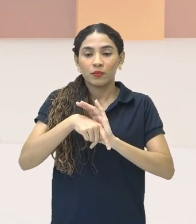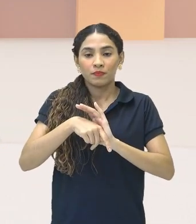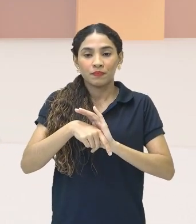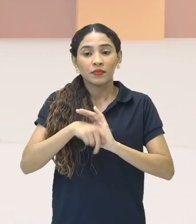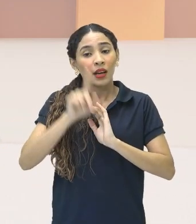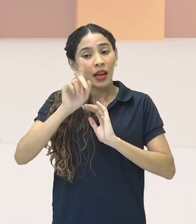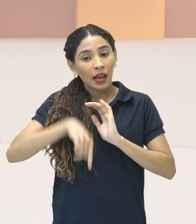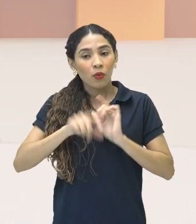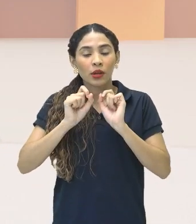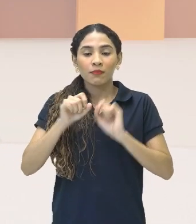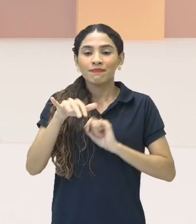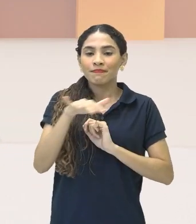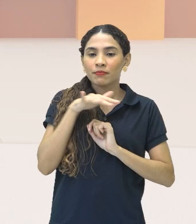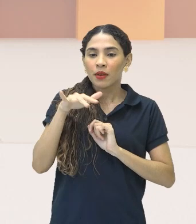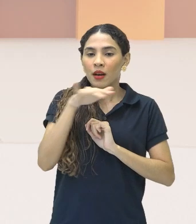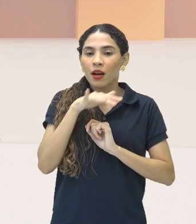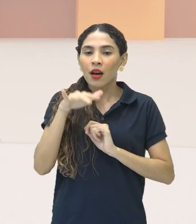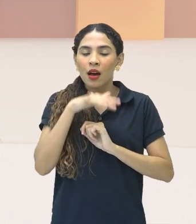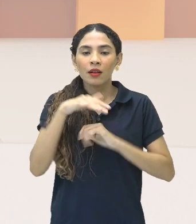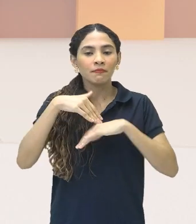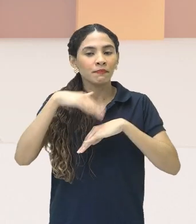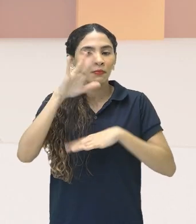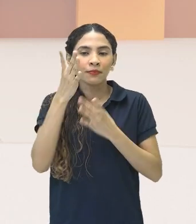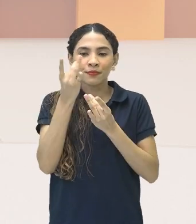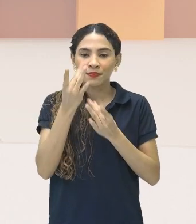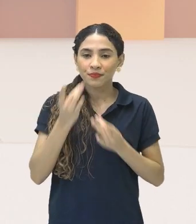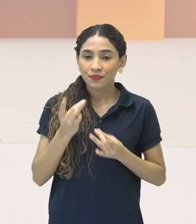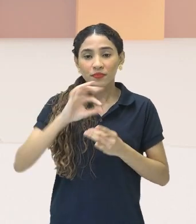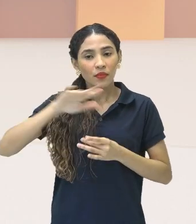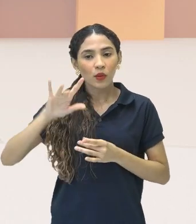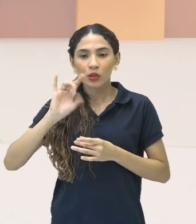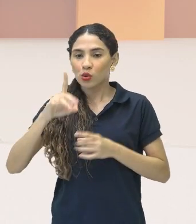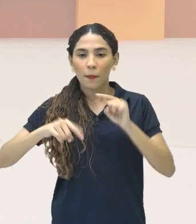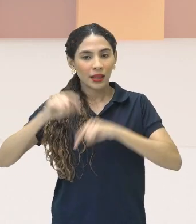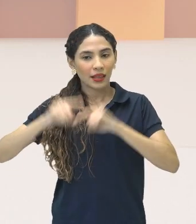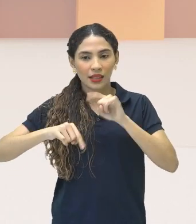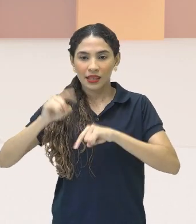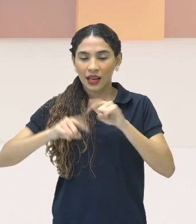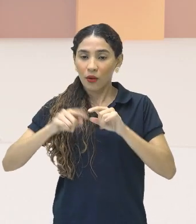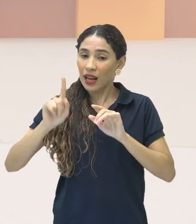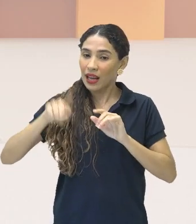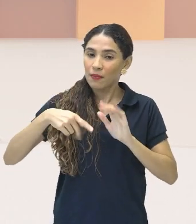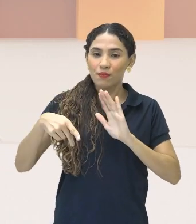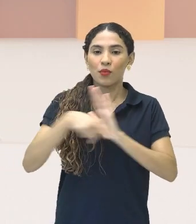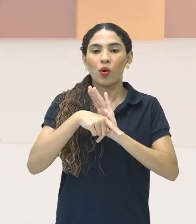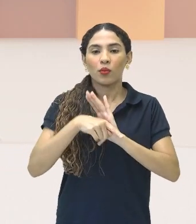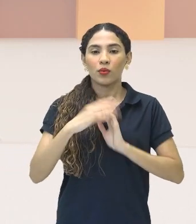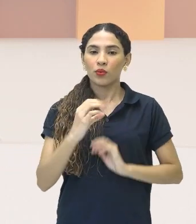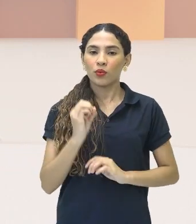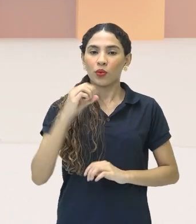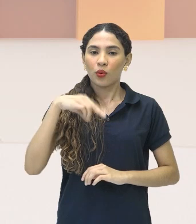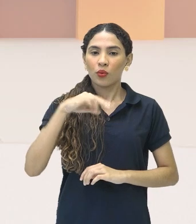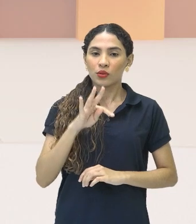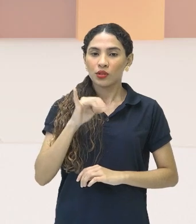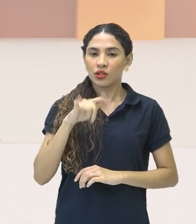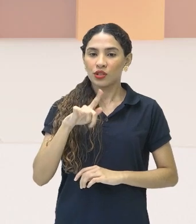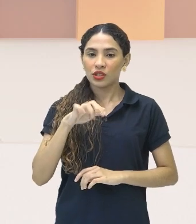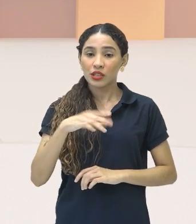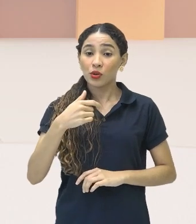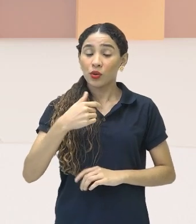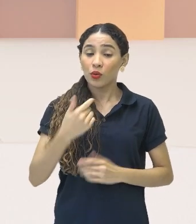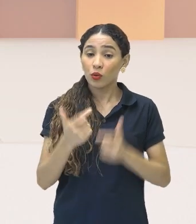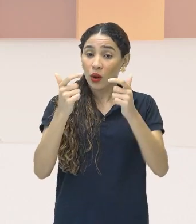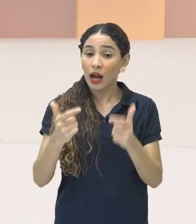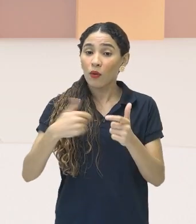Né? É uma dimensão muito mais do que a questão materialista, contingente, né? De onde eu estou,